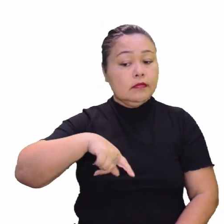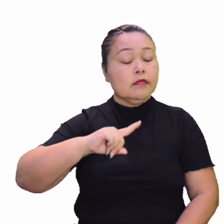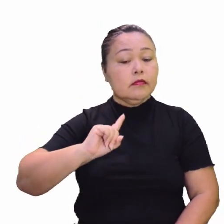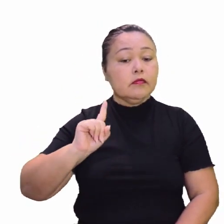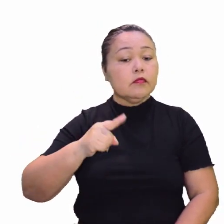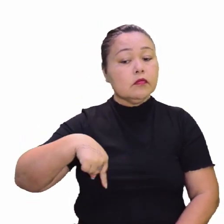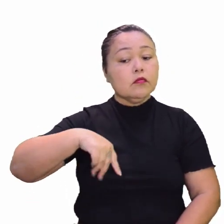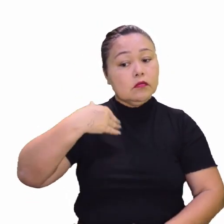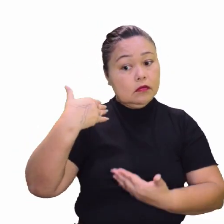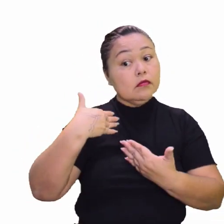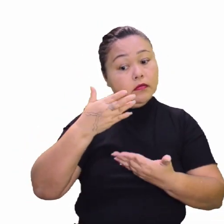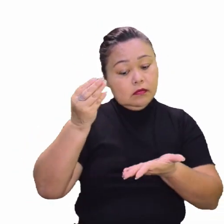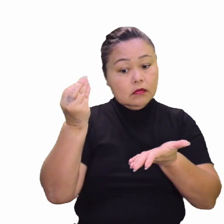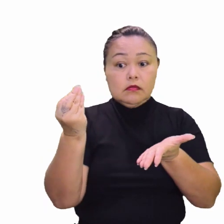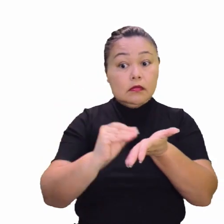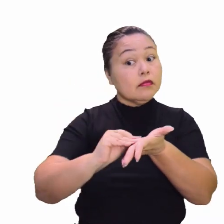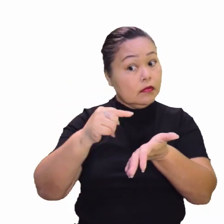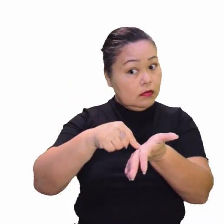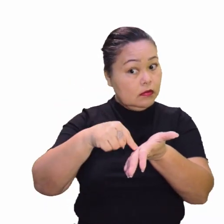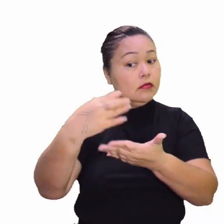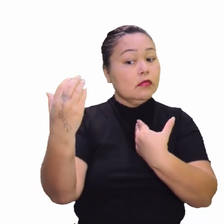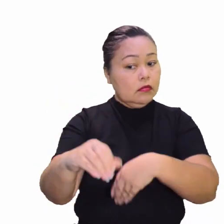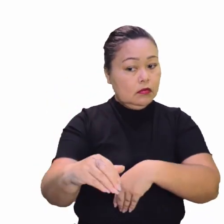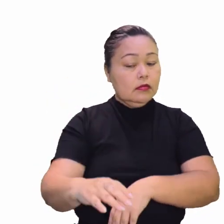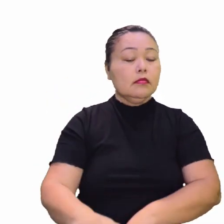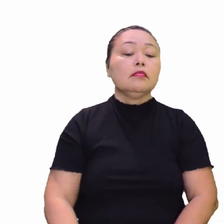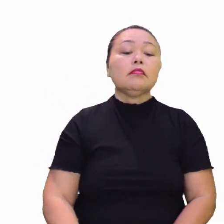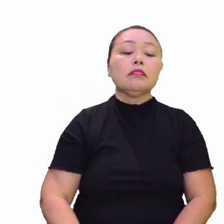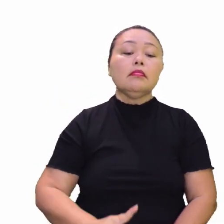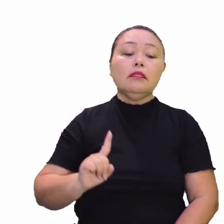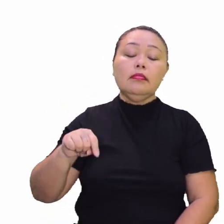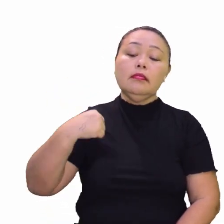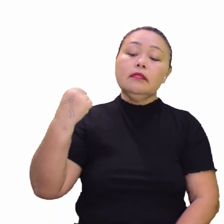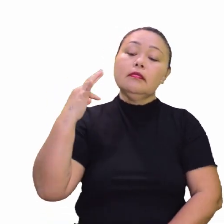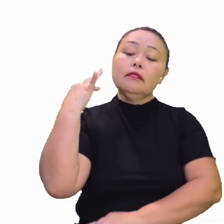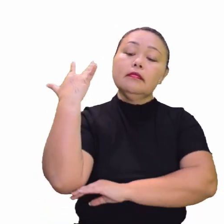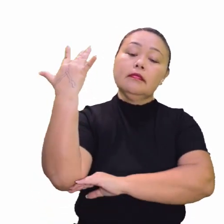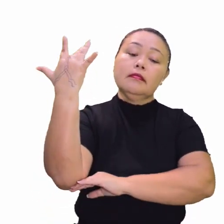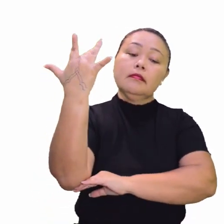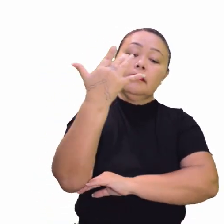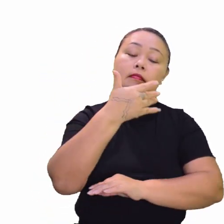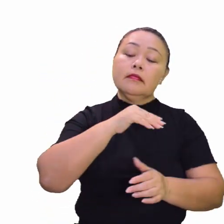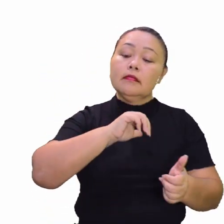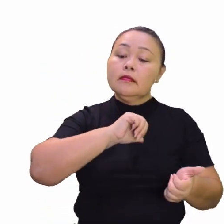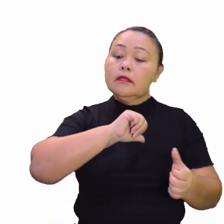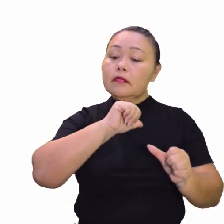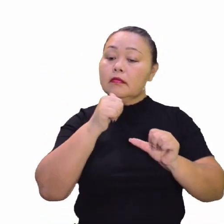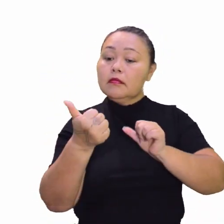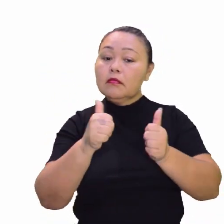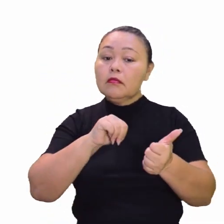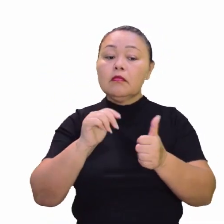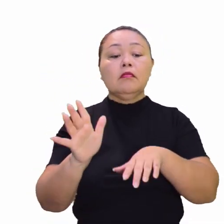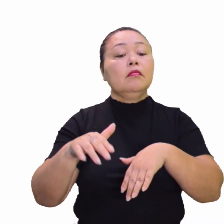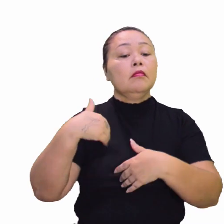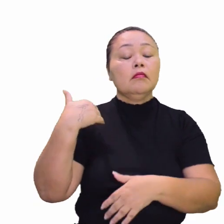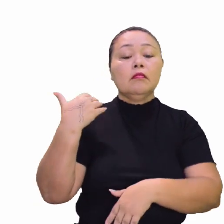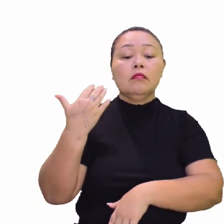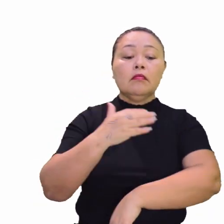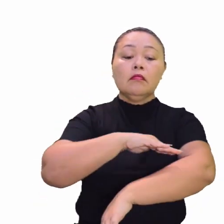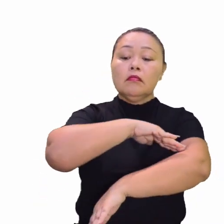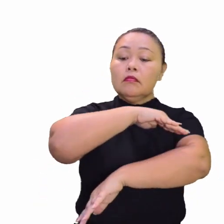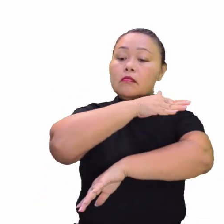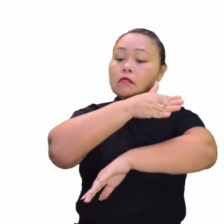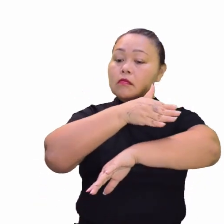certeza. É assim que vem no concurso. Exato. Beleza? Depois vem floresta de transição ou contato,